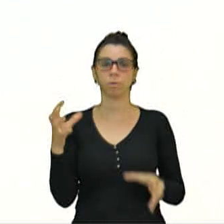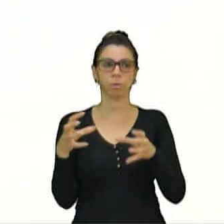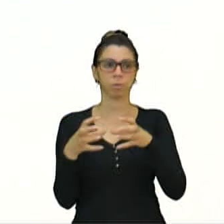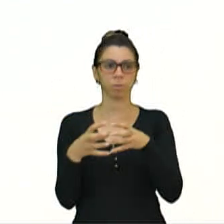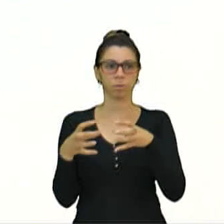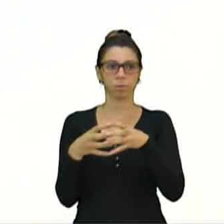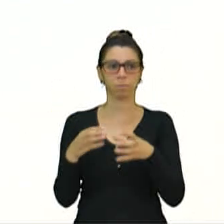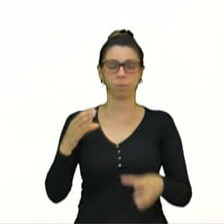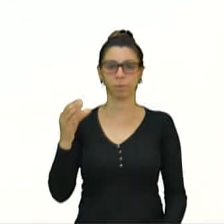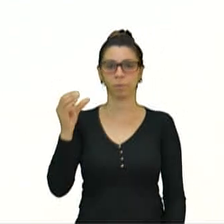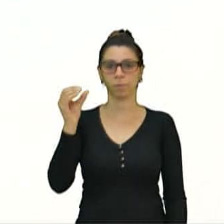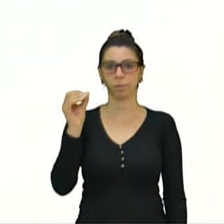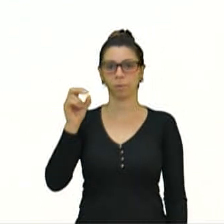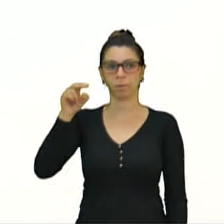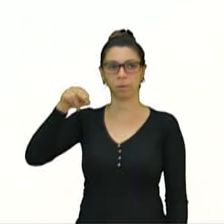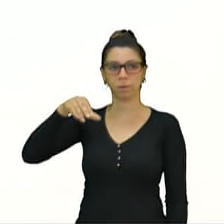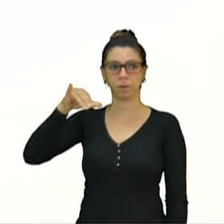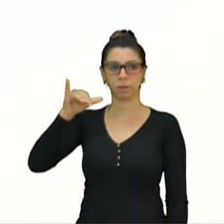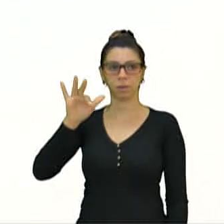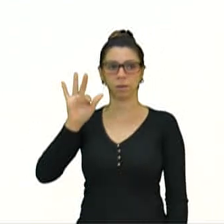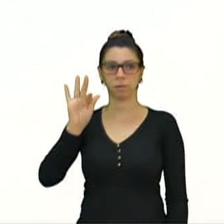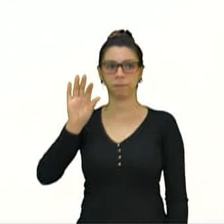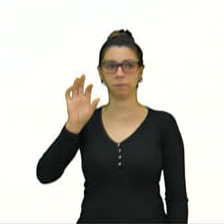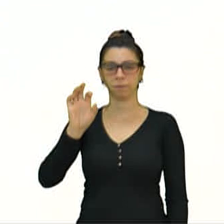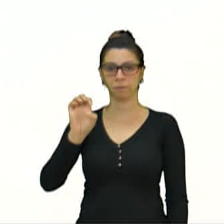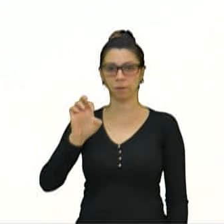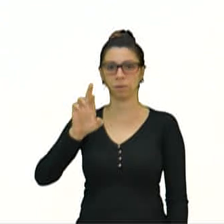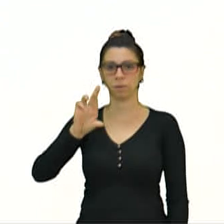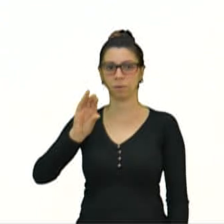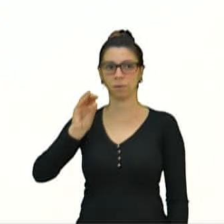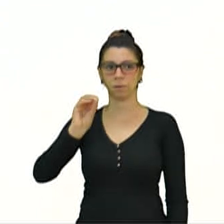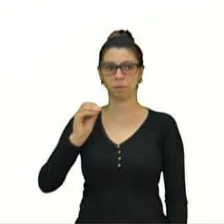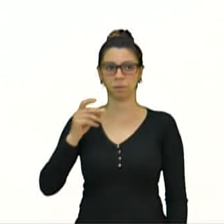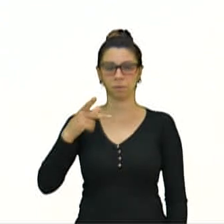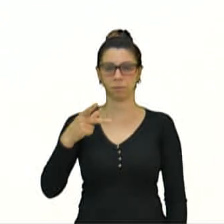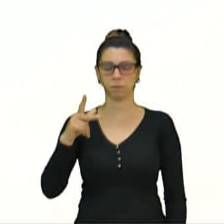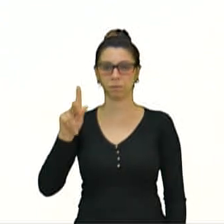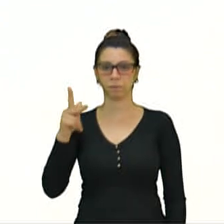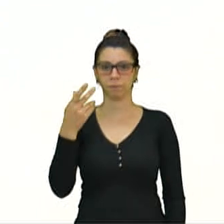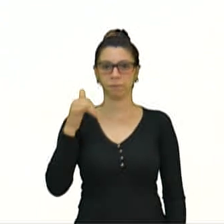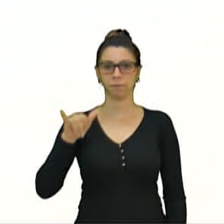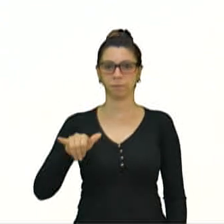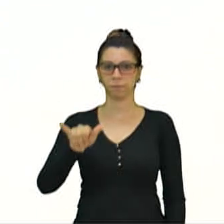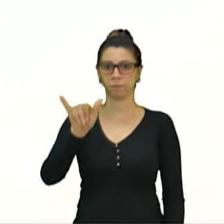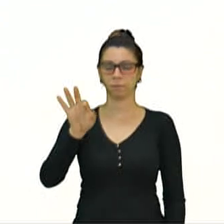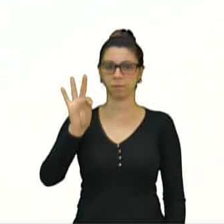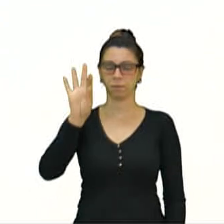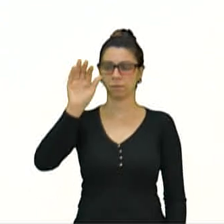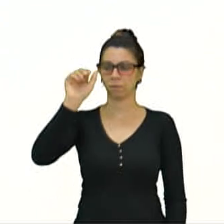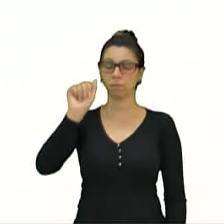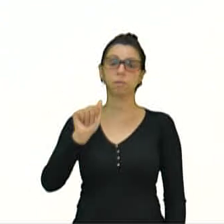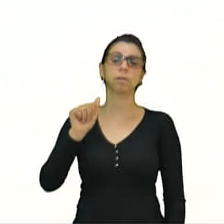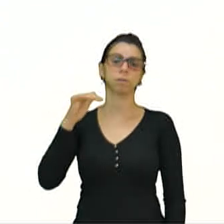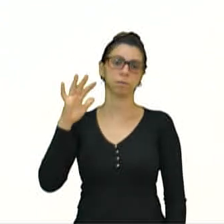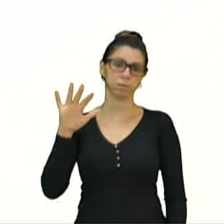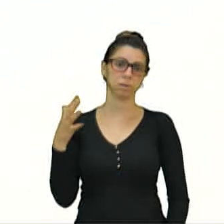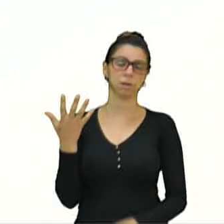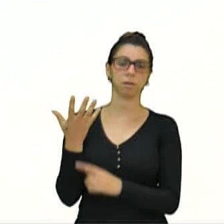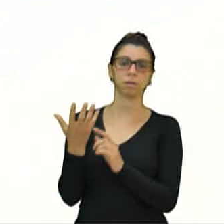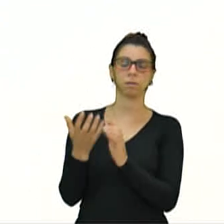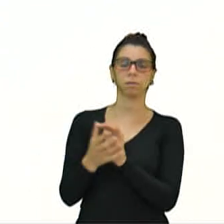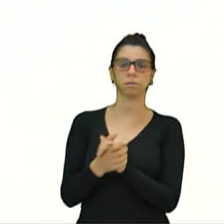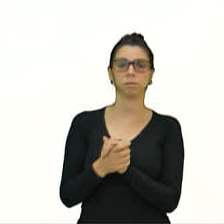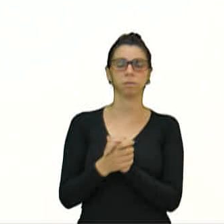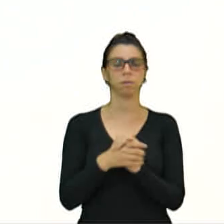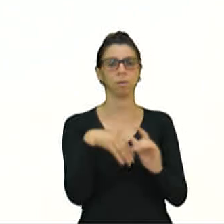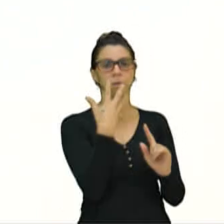é o grupo das coníferas. A gente já falou de exemplos de coníferas. O pinheiro do Paraná, o Podocarpus